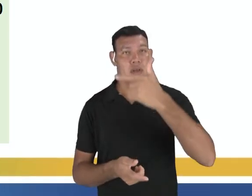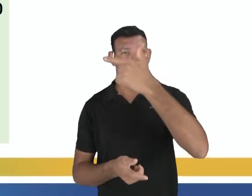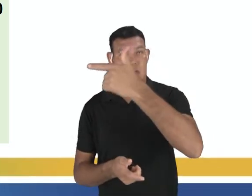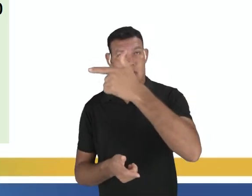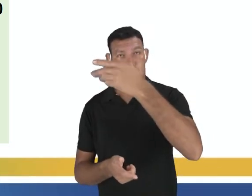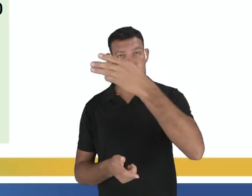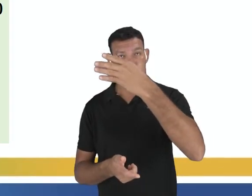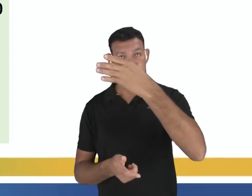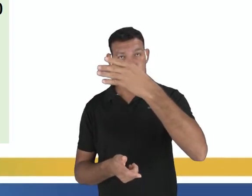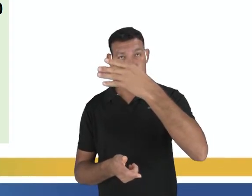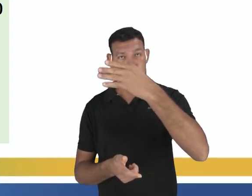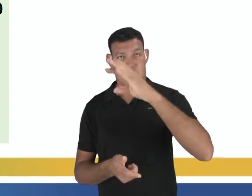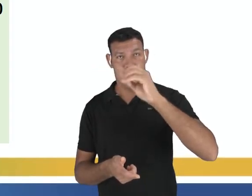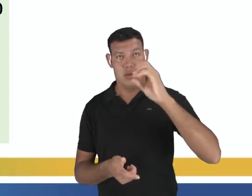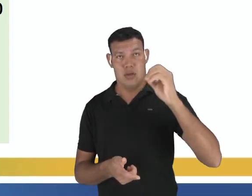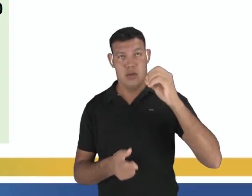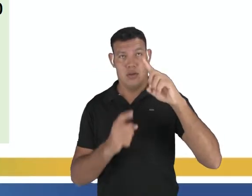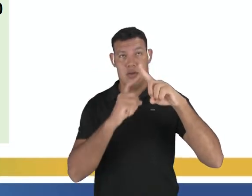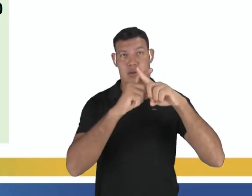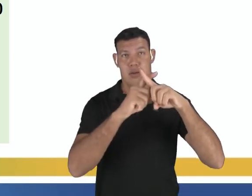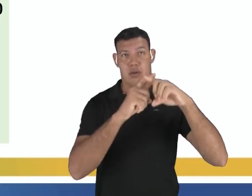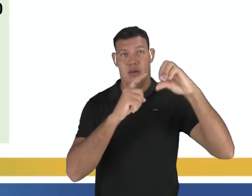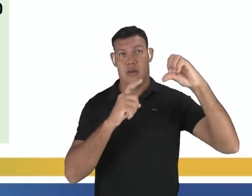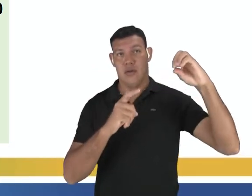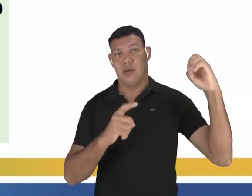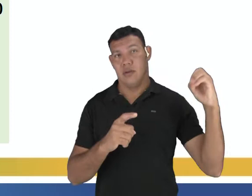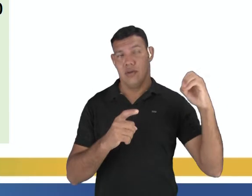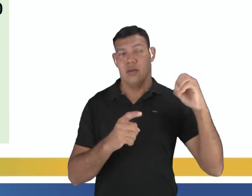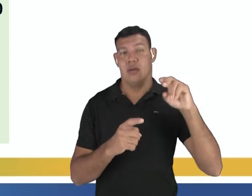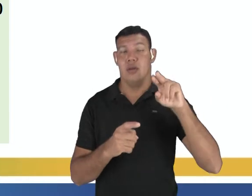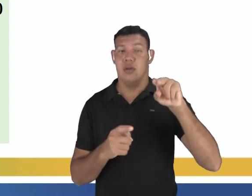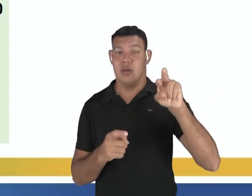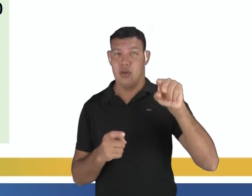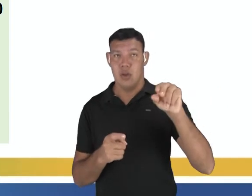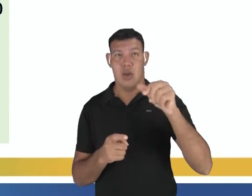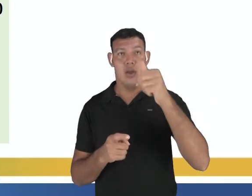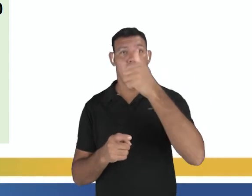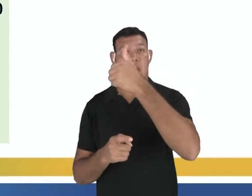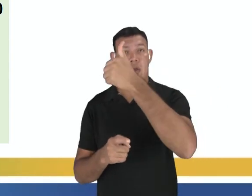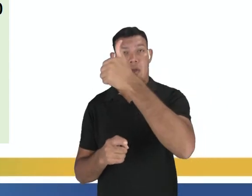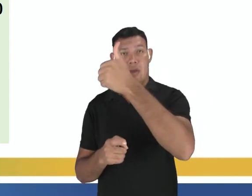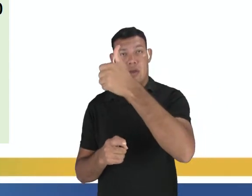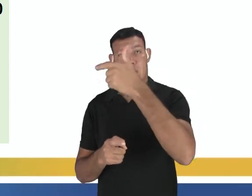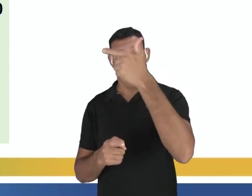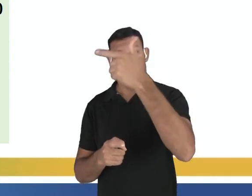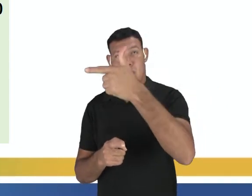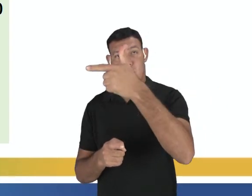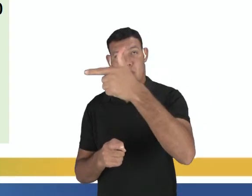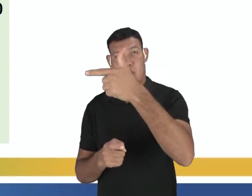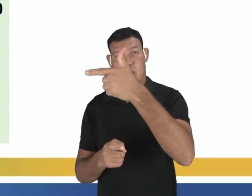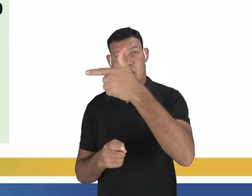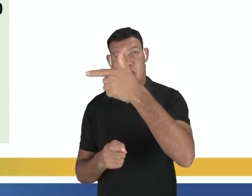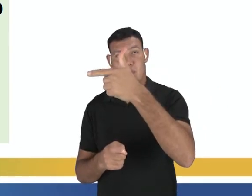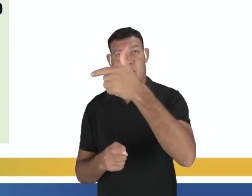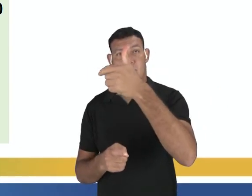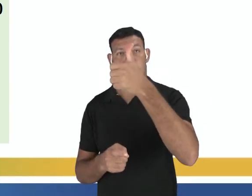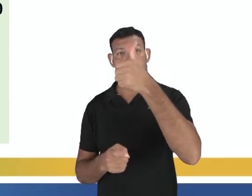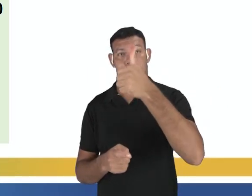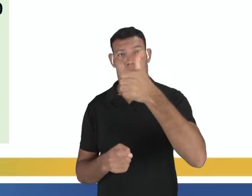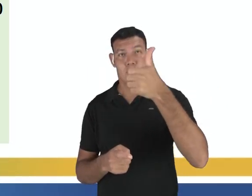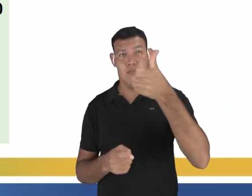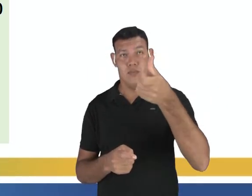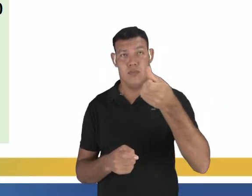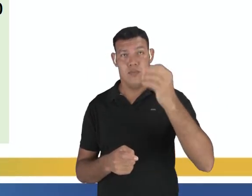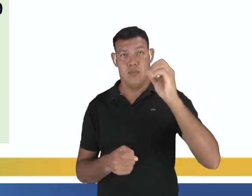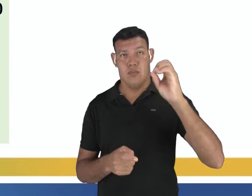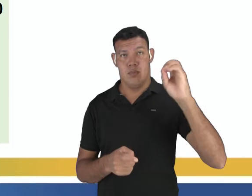Então, 2.400 watts vezes 90 horas, que vai dar um resultado de 216.000